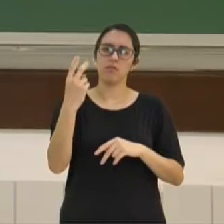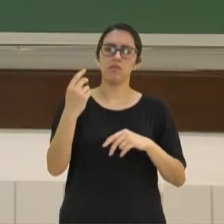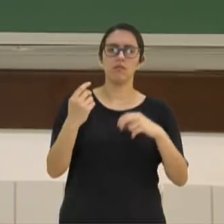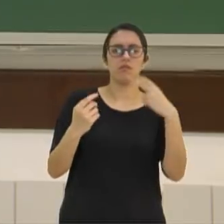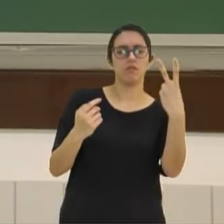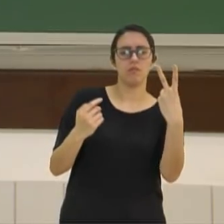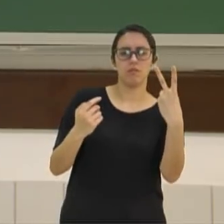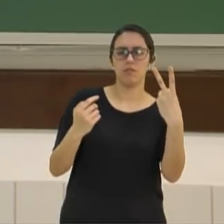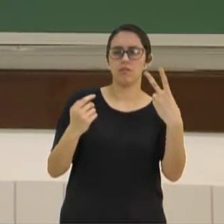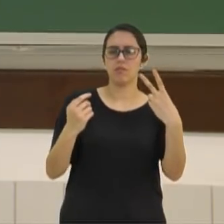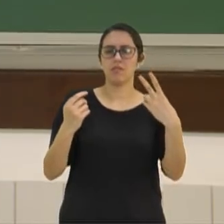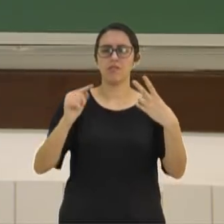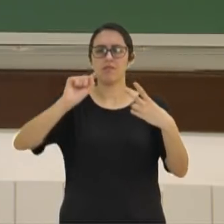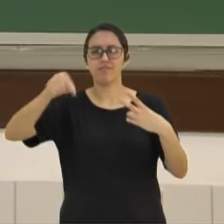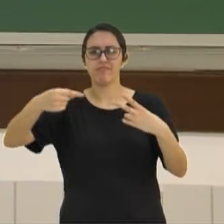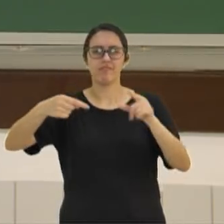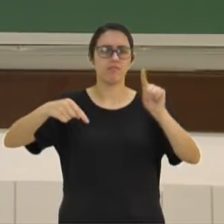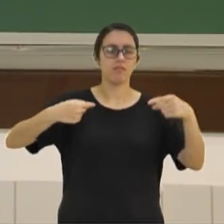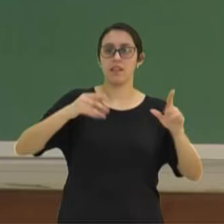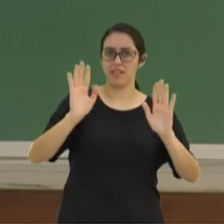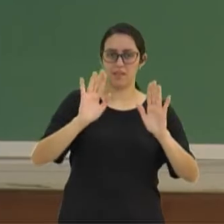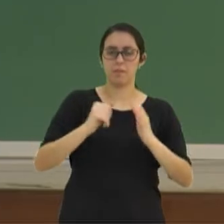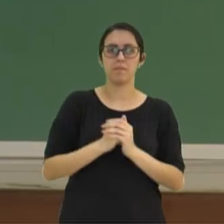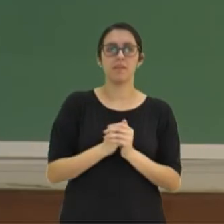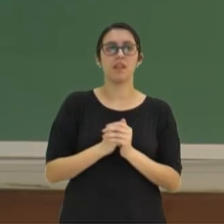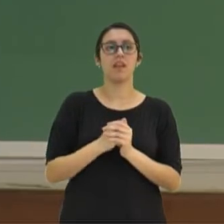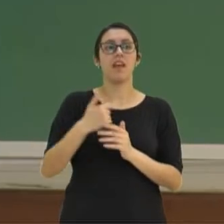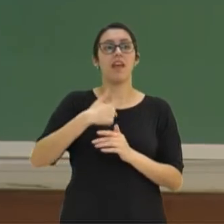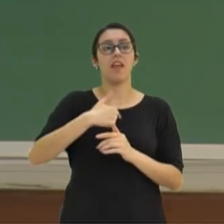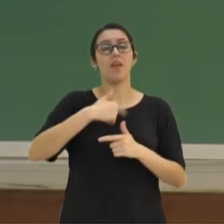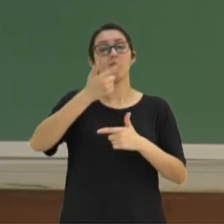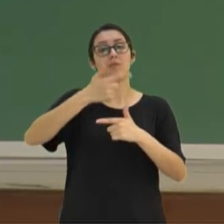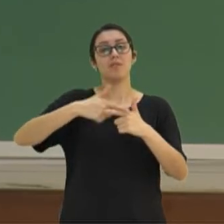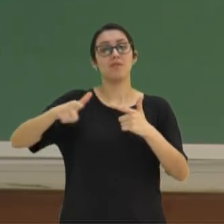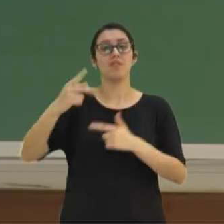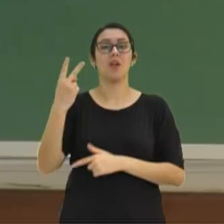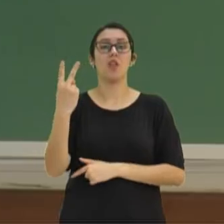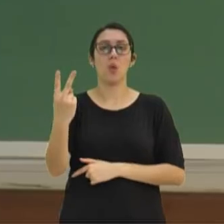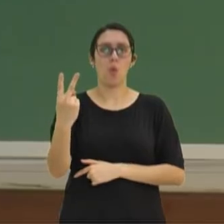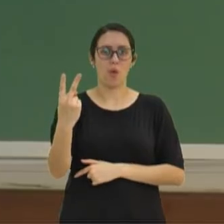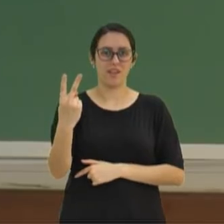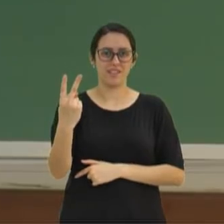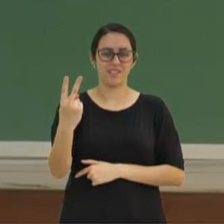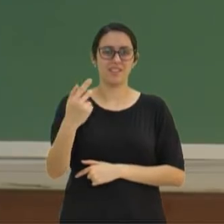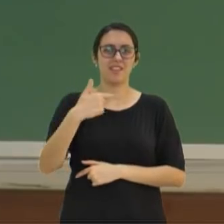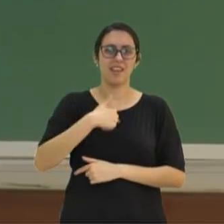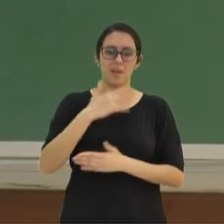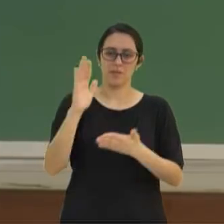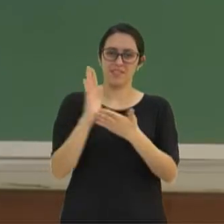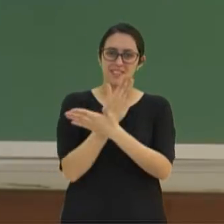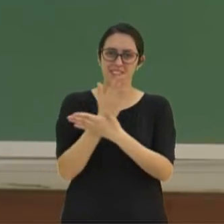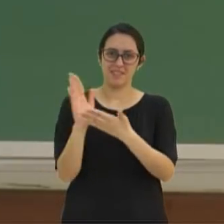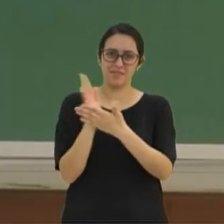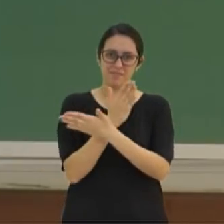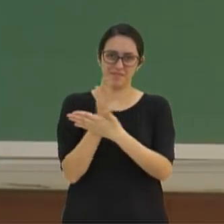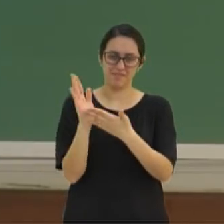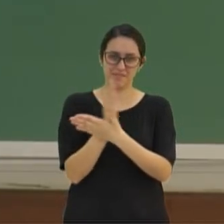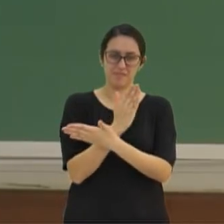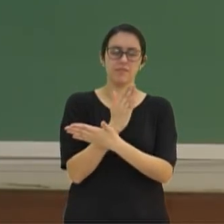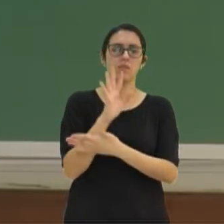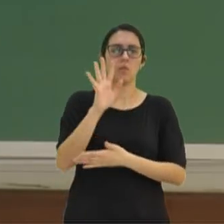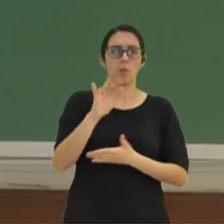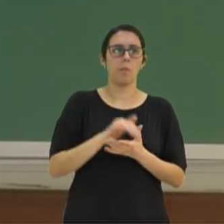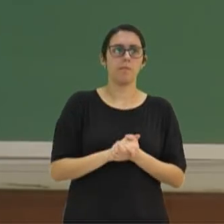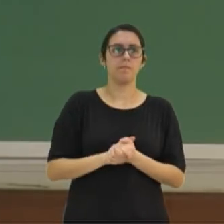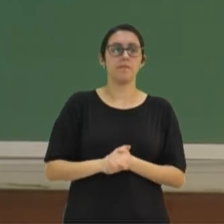2 casas decimais. Por que eu dividi por 2? Porque eu estou trabalhando com dinheiro, então eu separei o inteiro da parte decimal. Eu